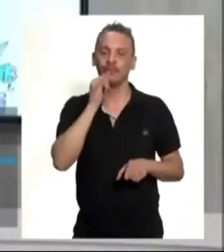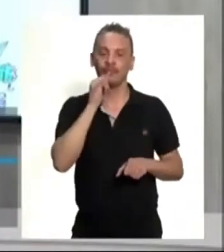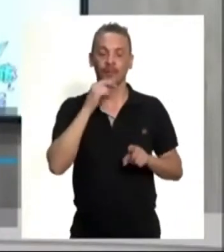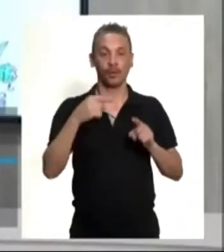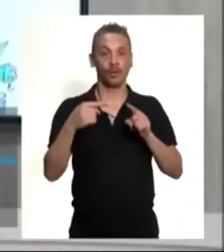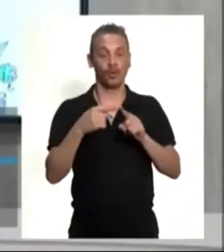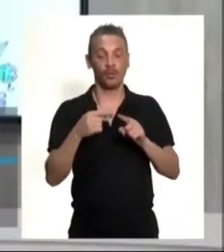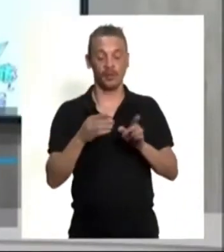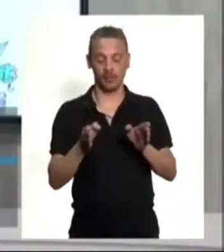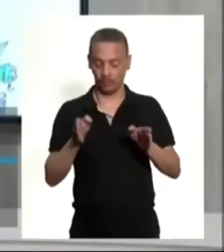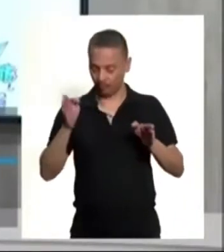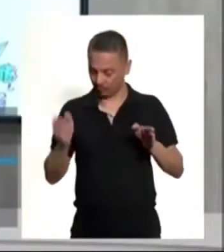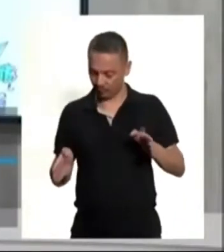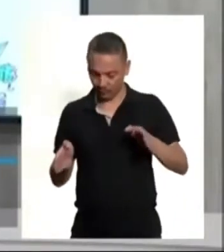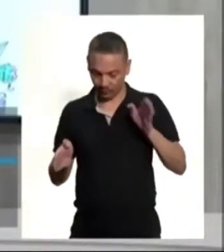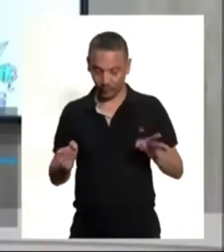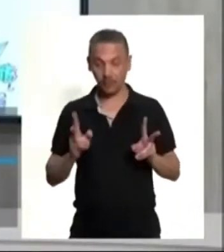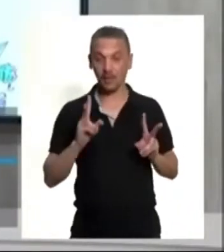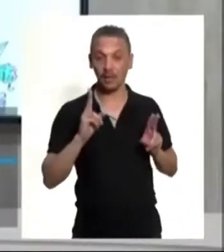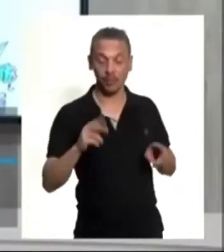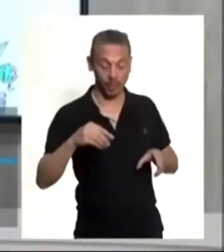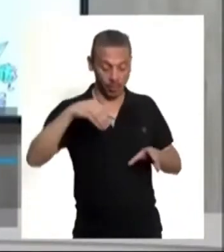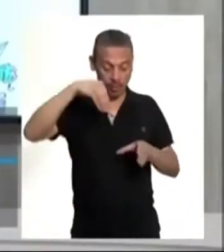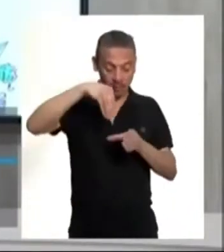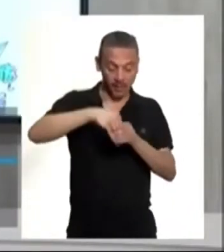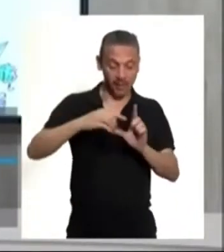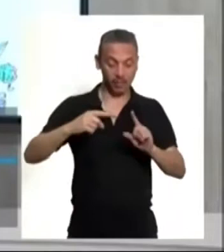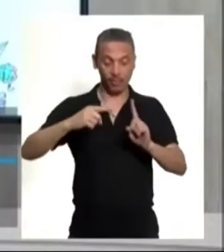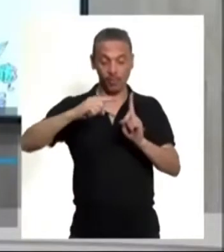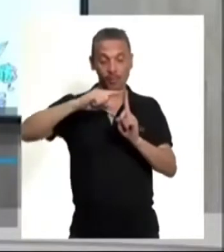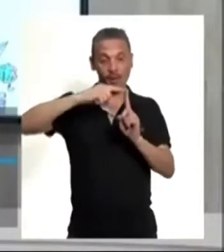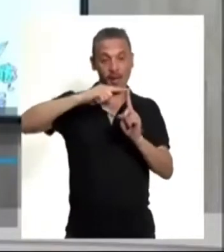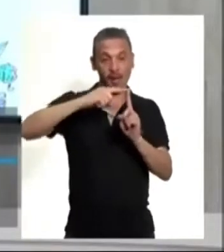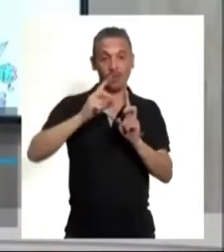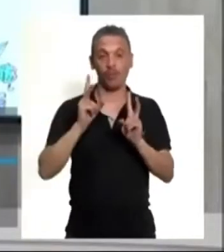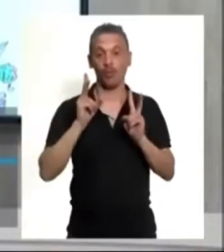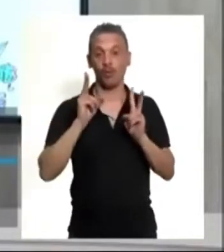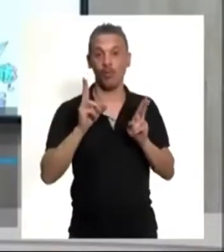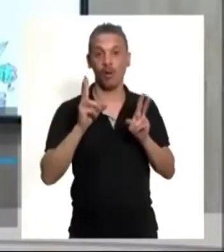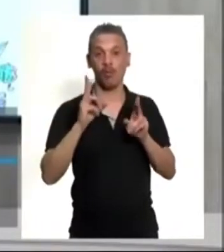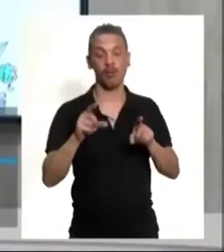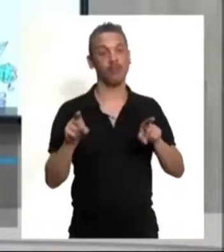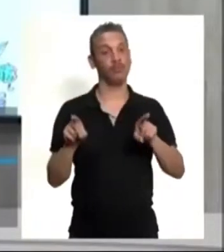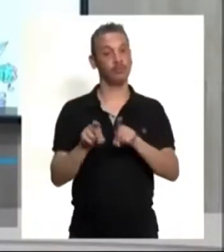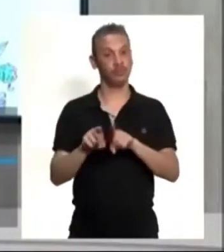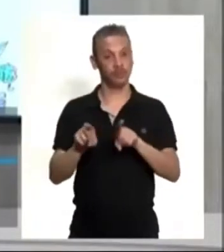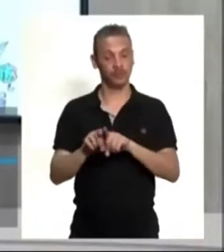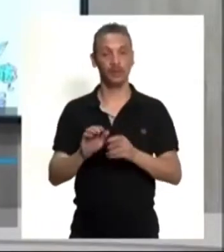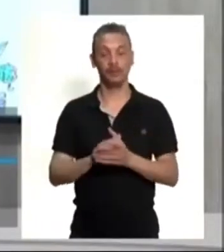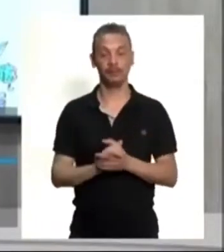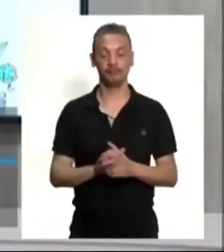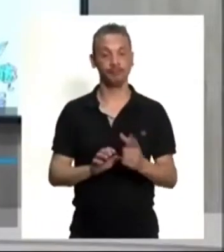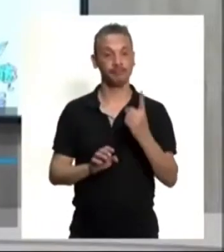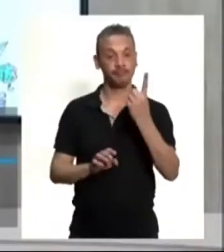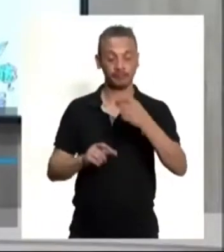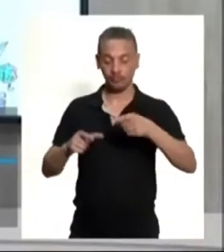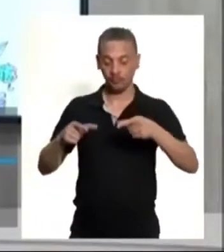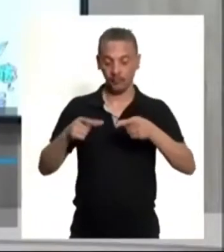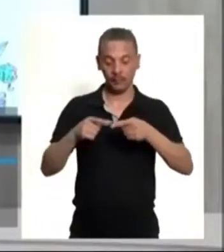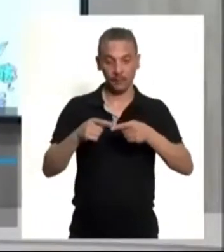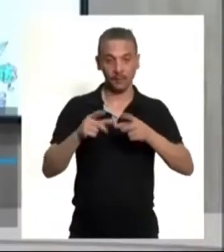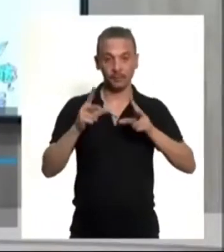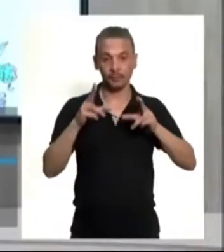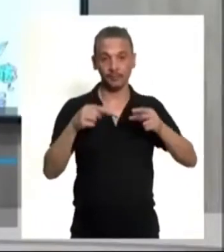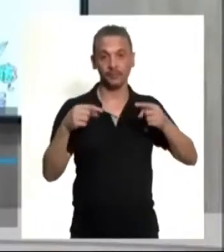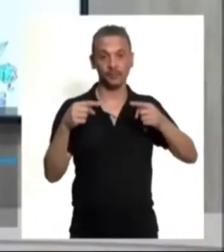lados iguais, tem os ângulos internos iguais, tem os ângulos externos do polígono todos iguais. Então o único triângulo regular que existe é o